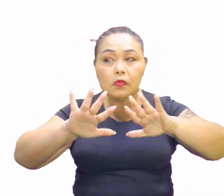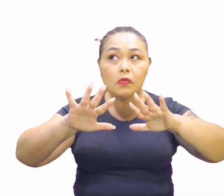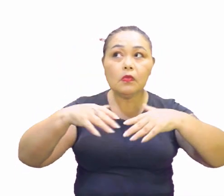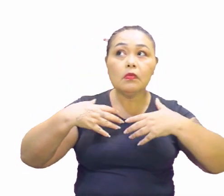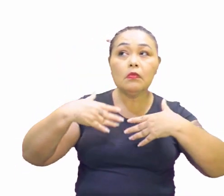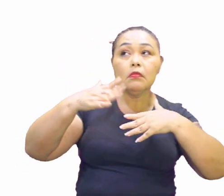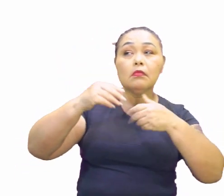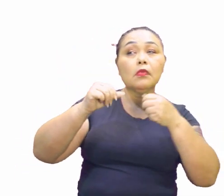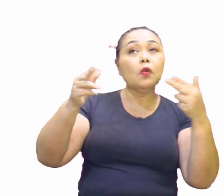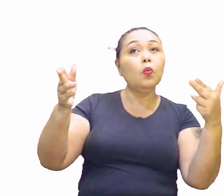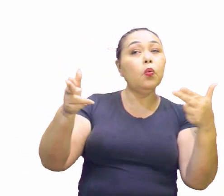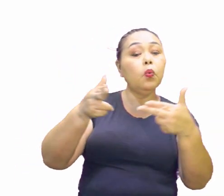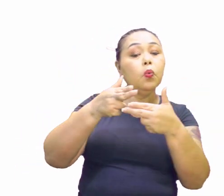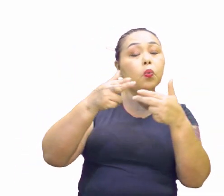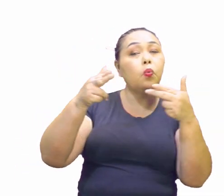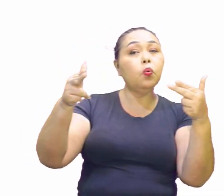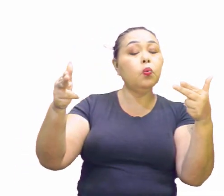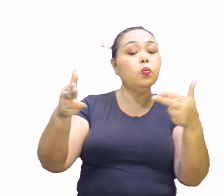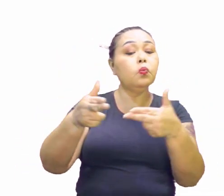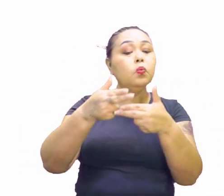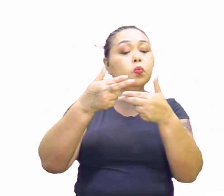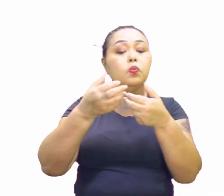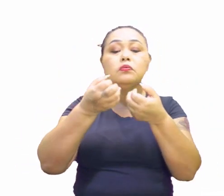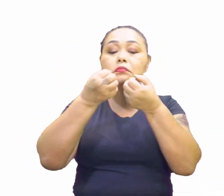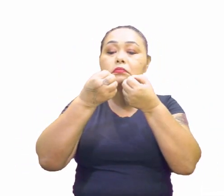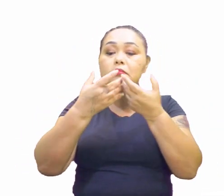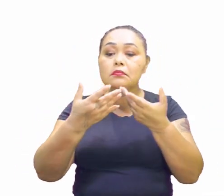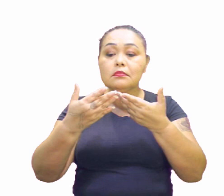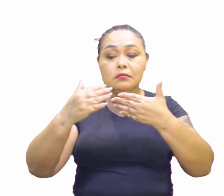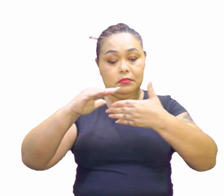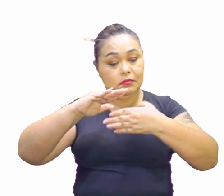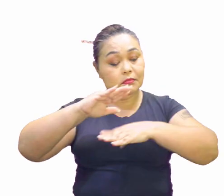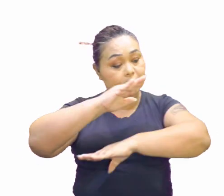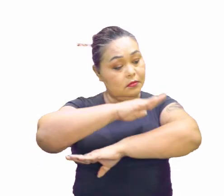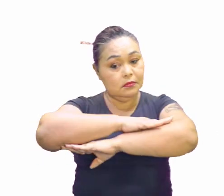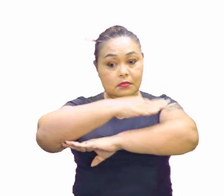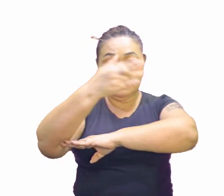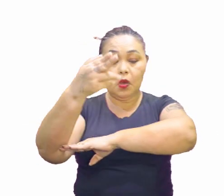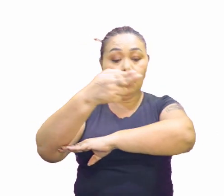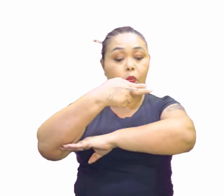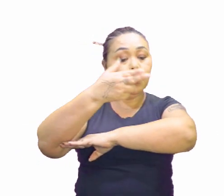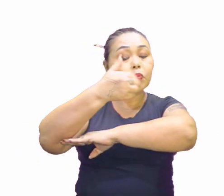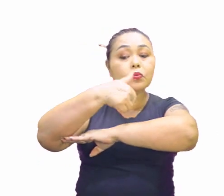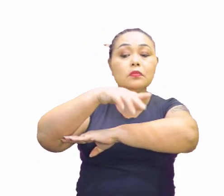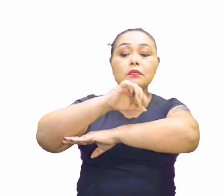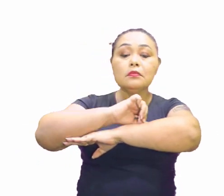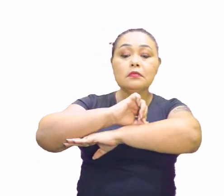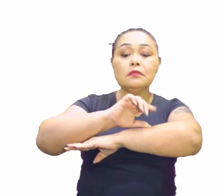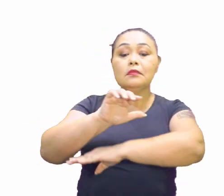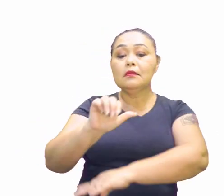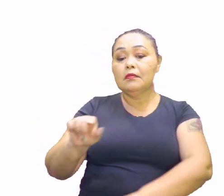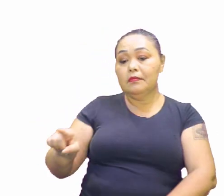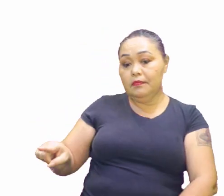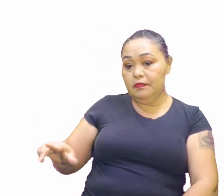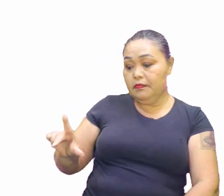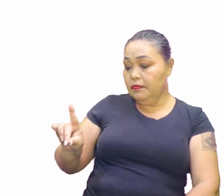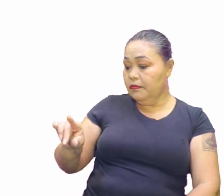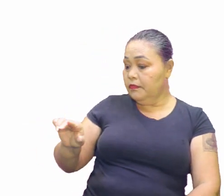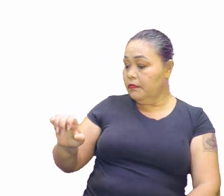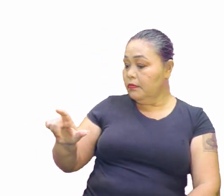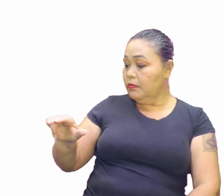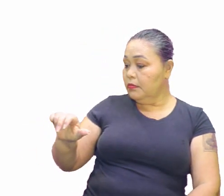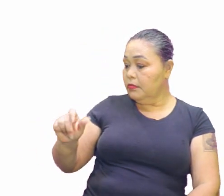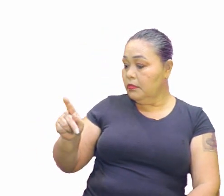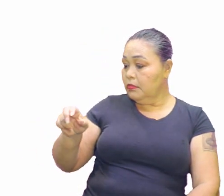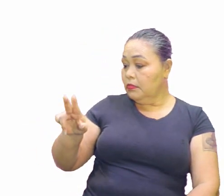mormaço abranda, um vento bom entra nessa janela. Adélia Prado. Olha aí,